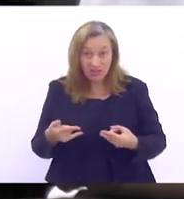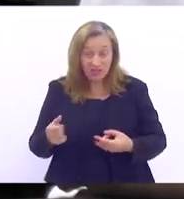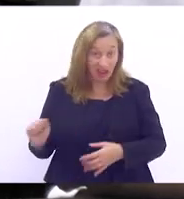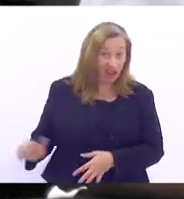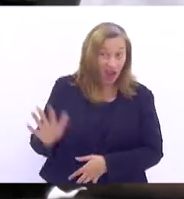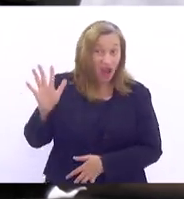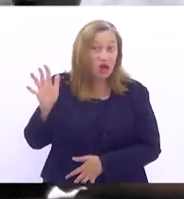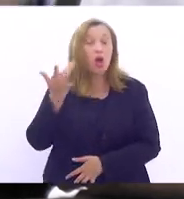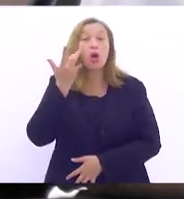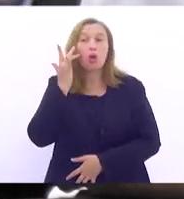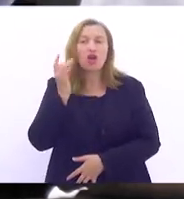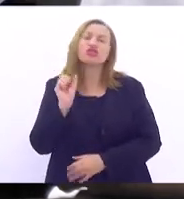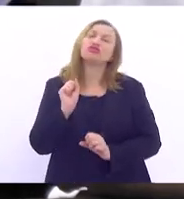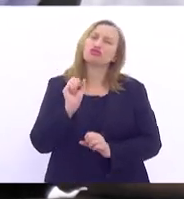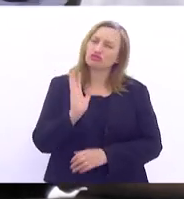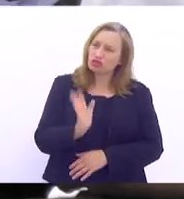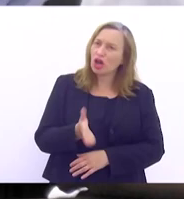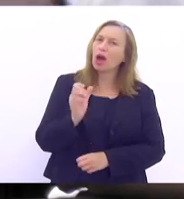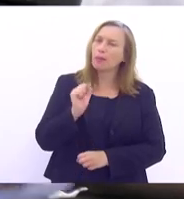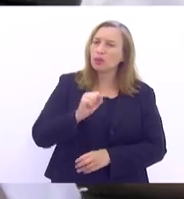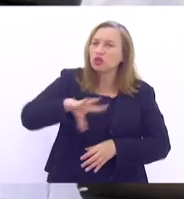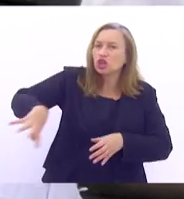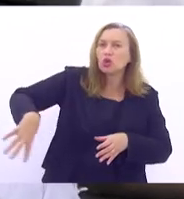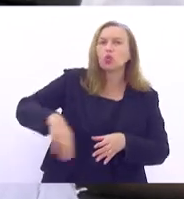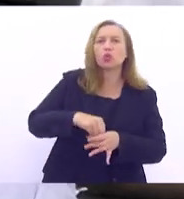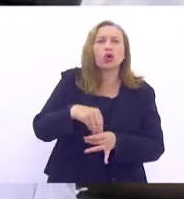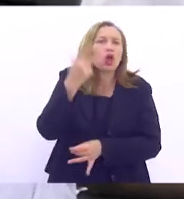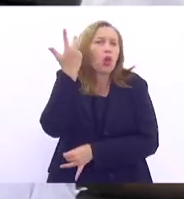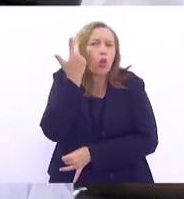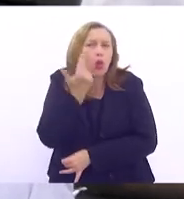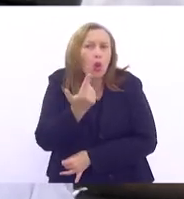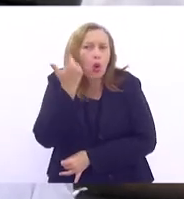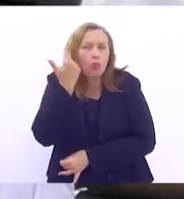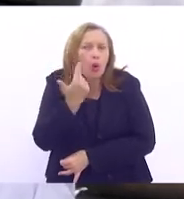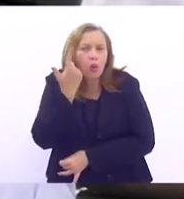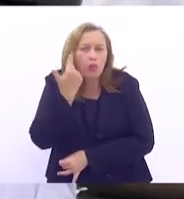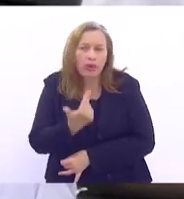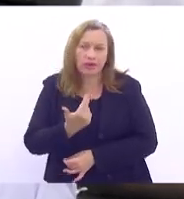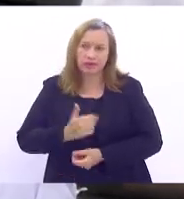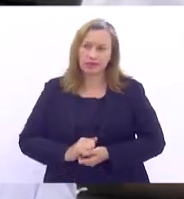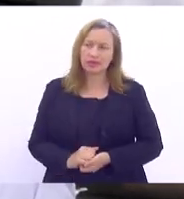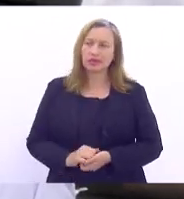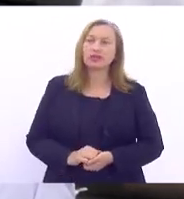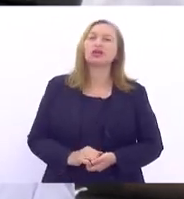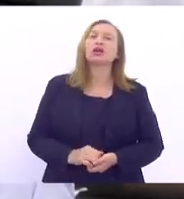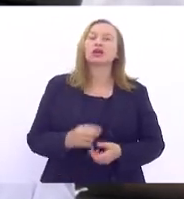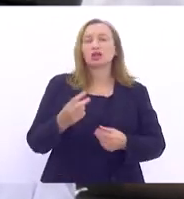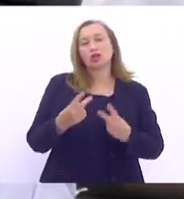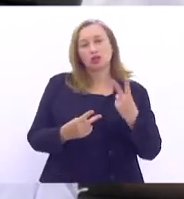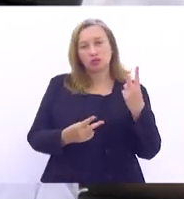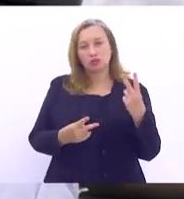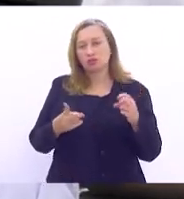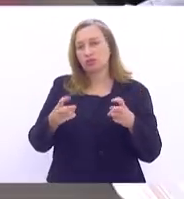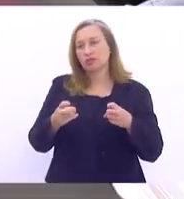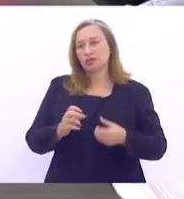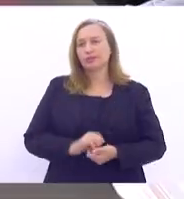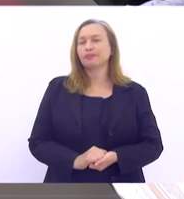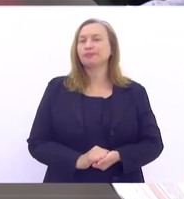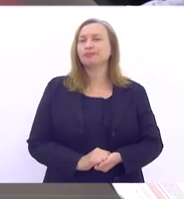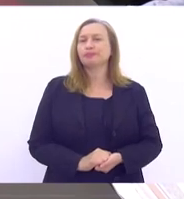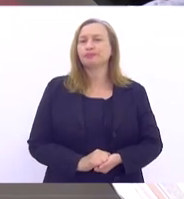alto, eu acho que já poderia incluir tranquilamente esse equipamento. Eram as minhas duas observações. Discutir,